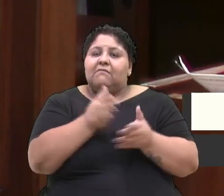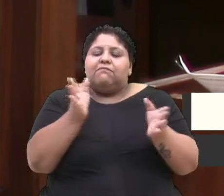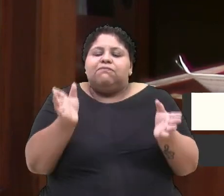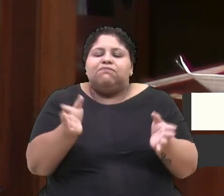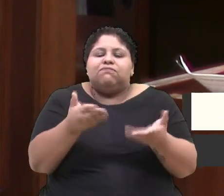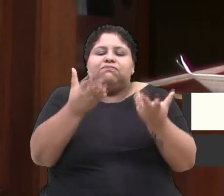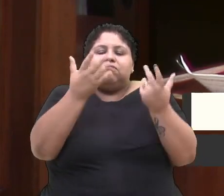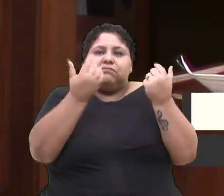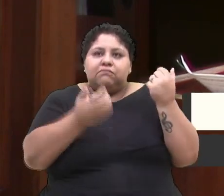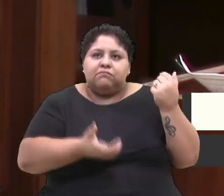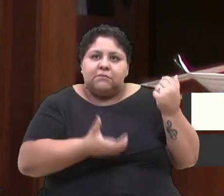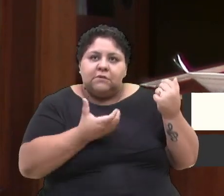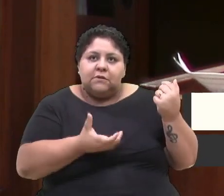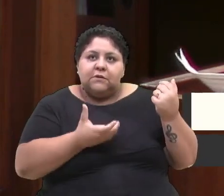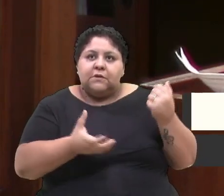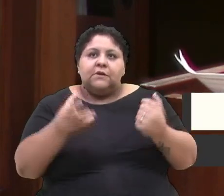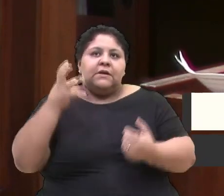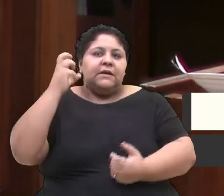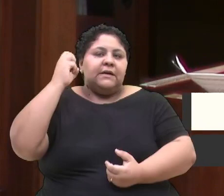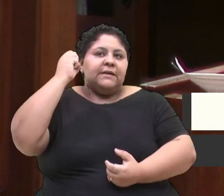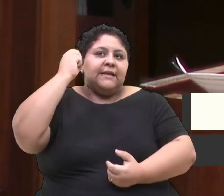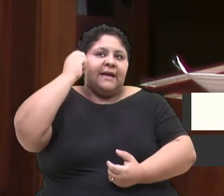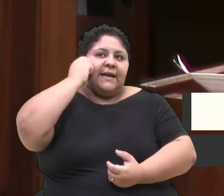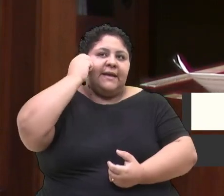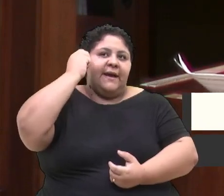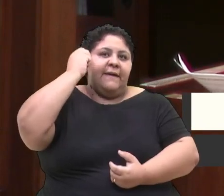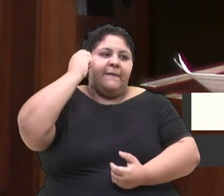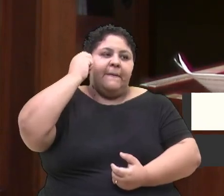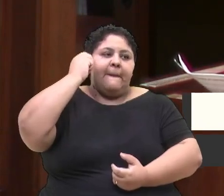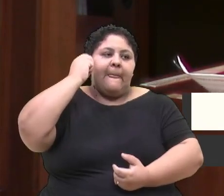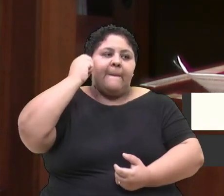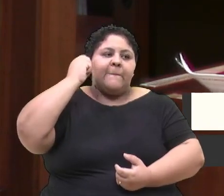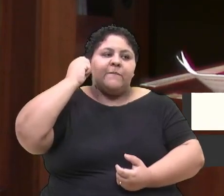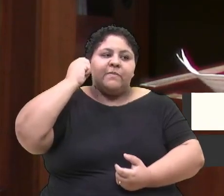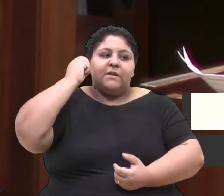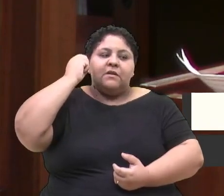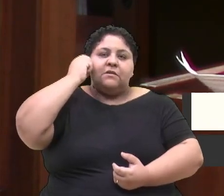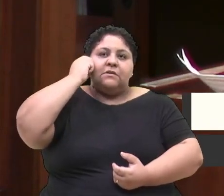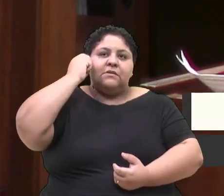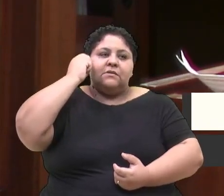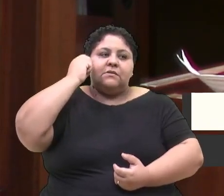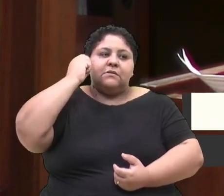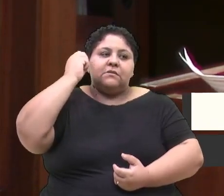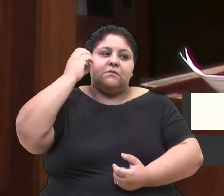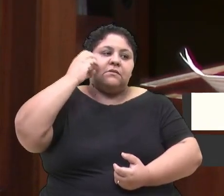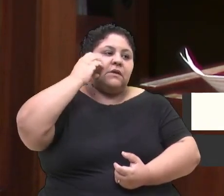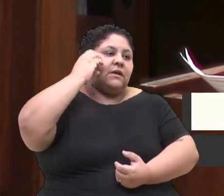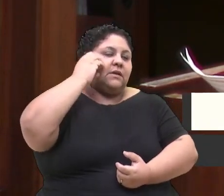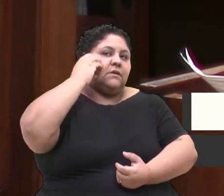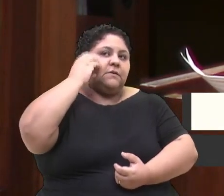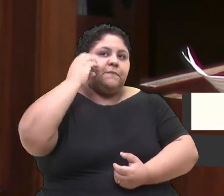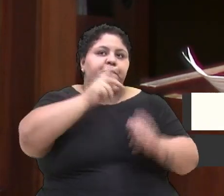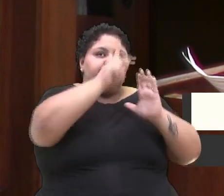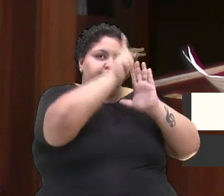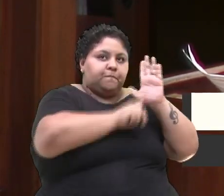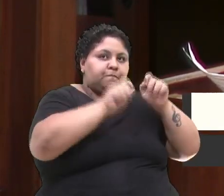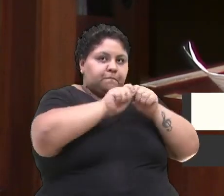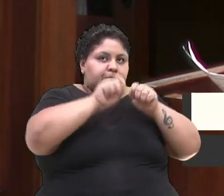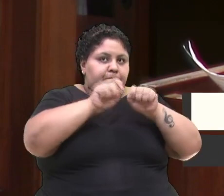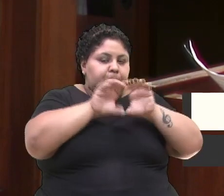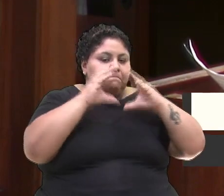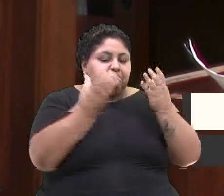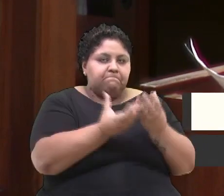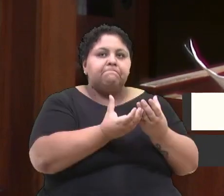Natal de Anarrec. O Encanto de Natal de Anarrec é um projeto feito pela comunidade